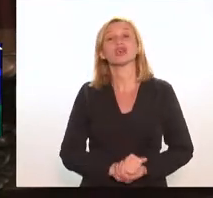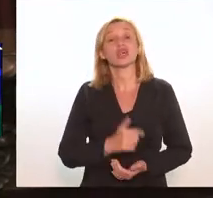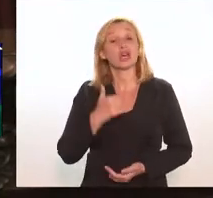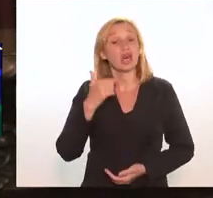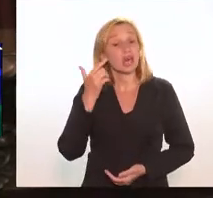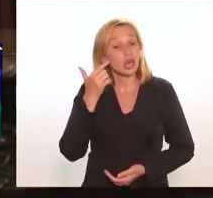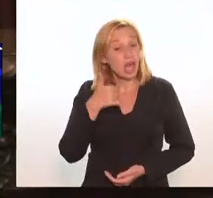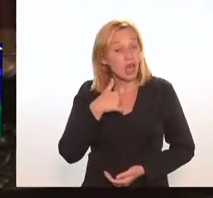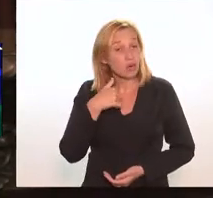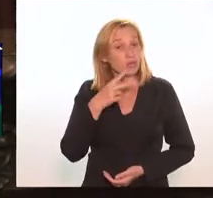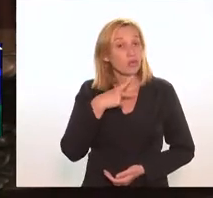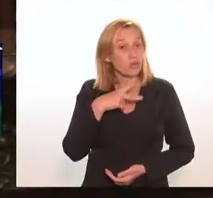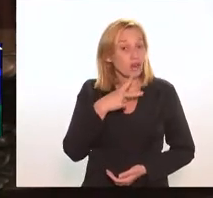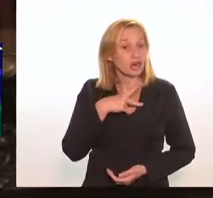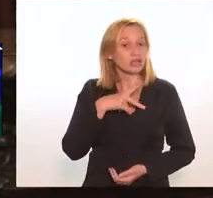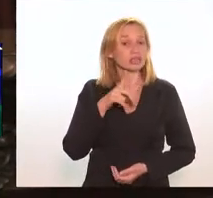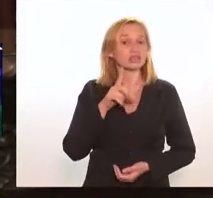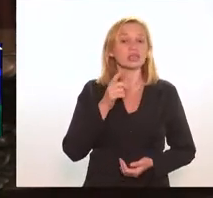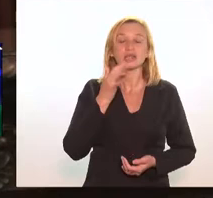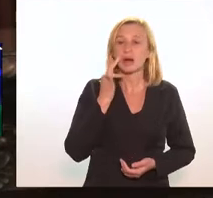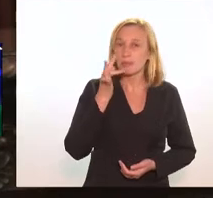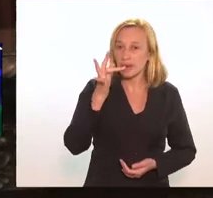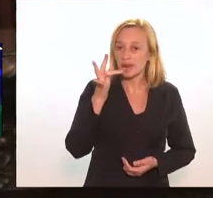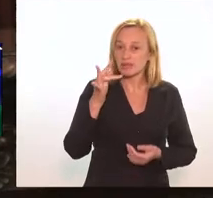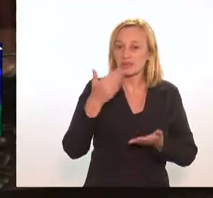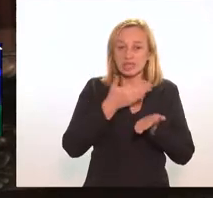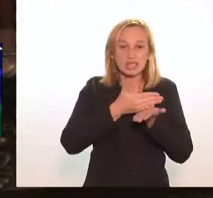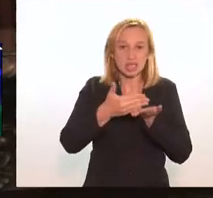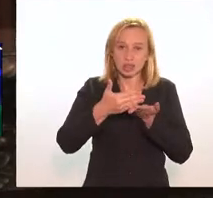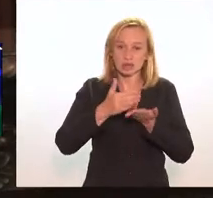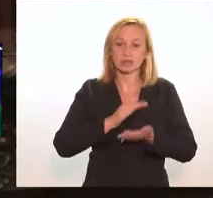estou dizendo nessa breve introdução.